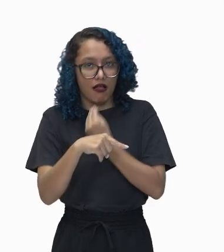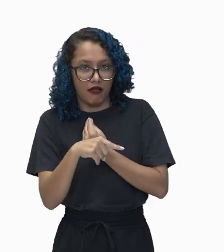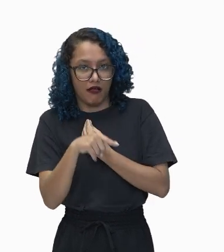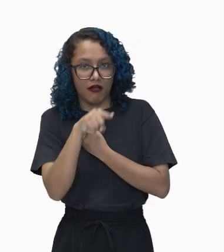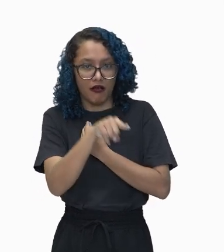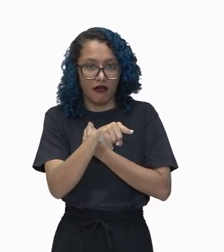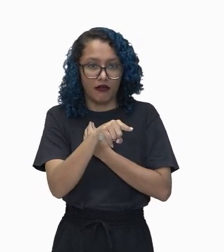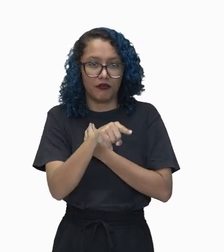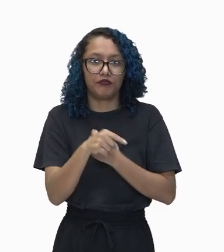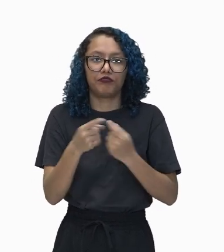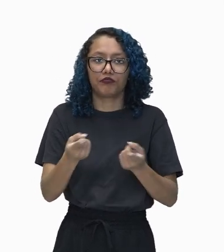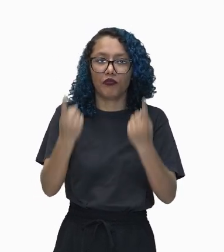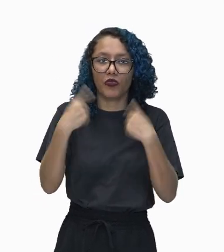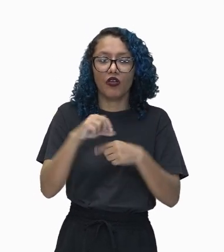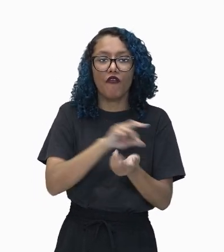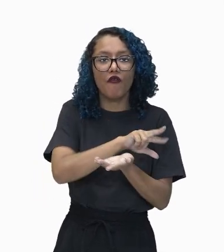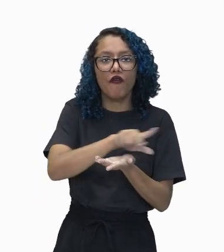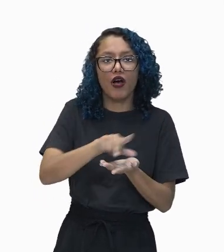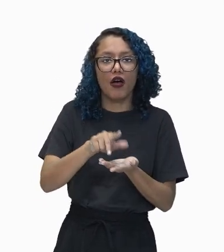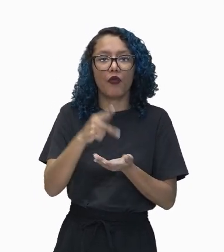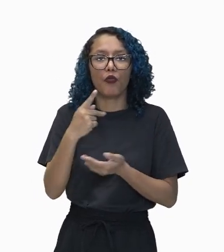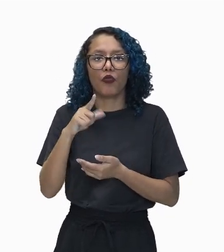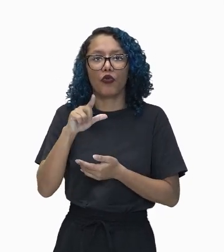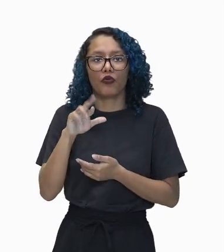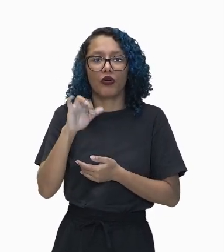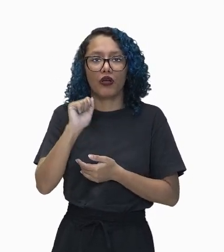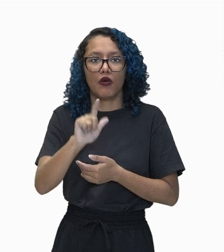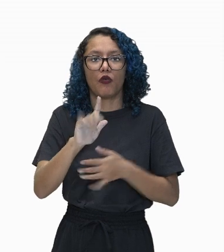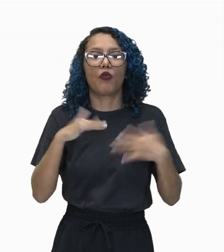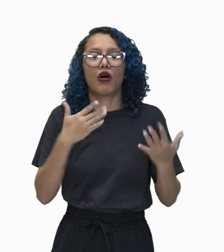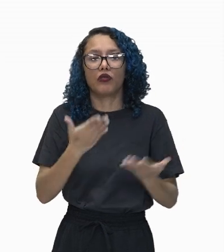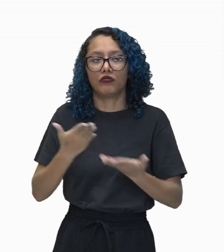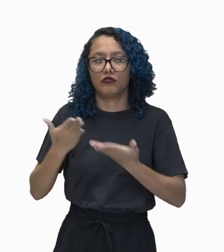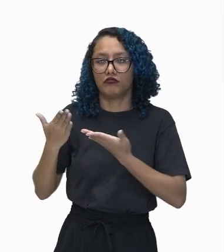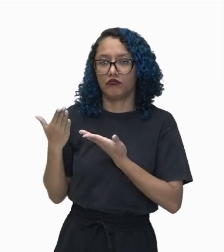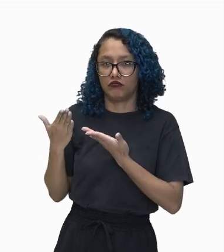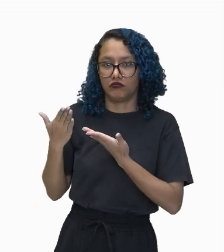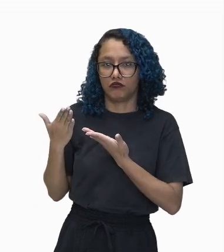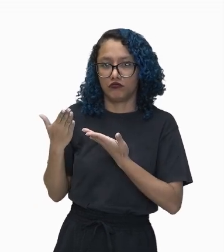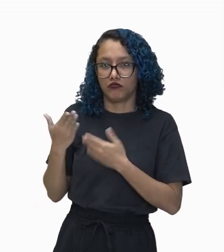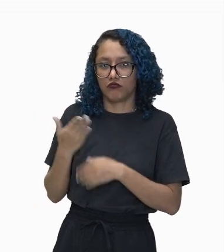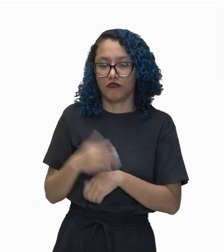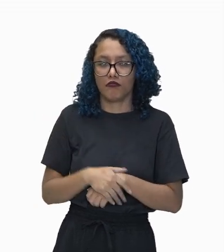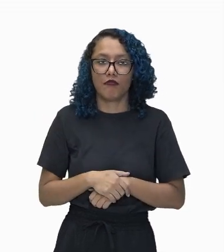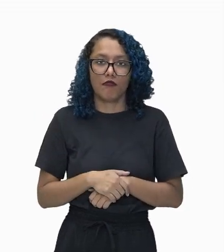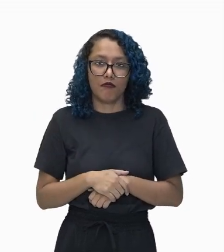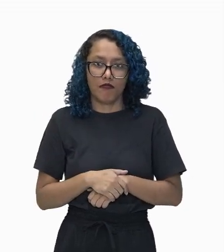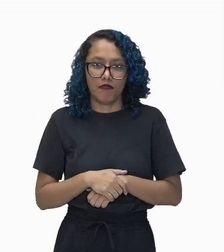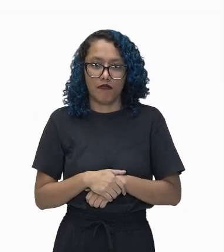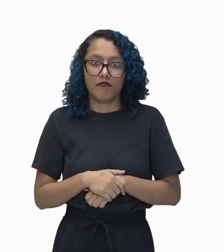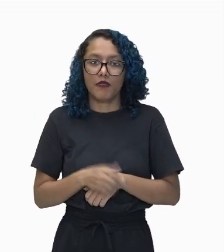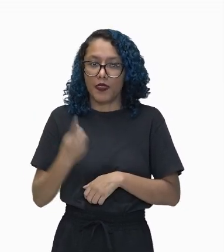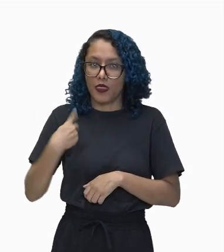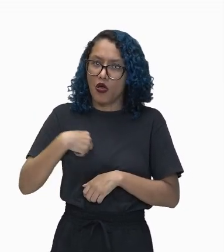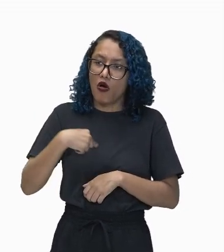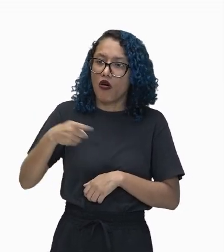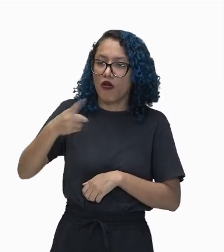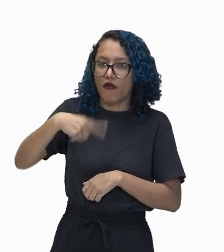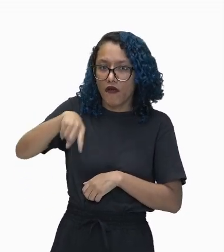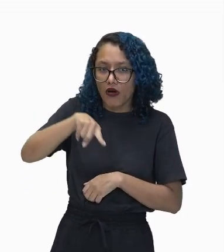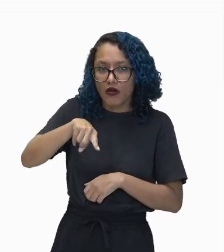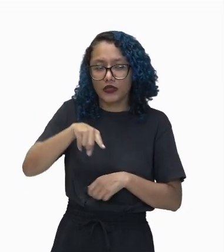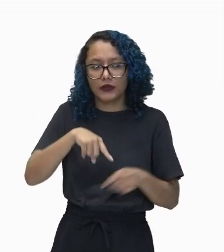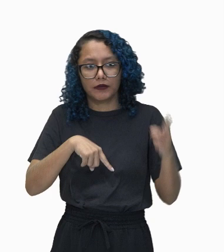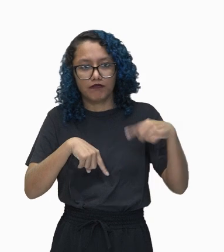só, plural, nós, vós, eles ou elas. Muito bem, plural. Quando eu falo